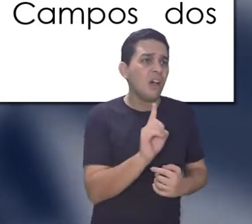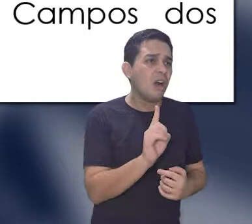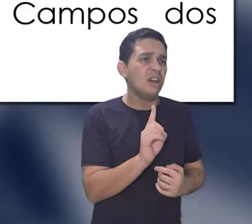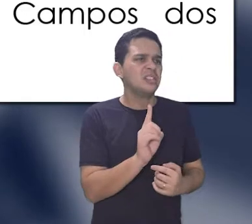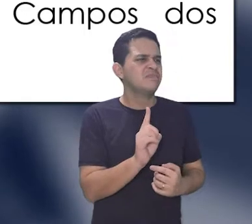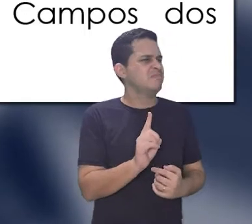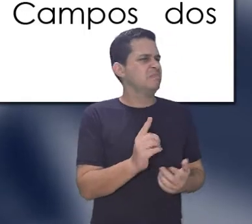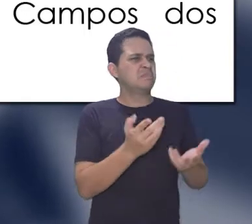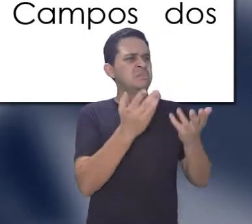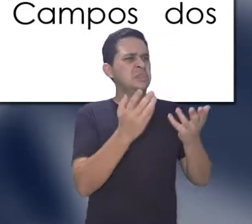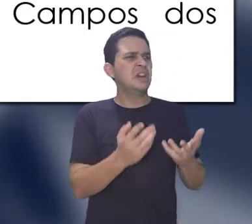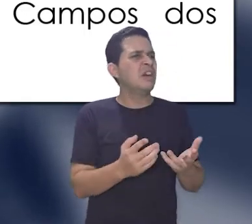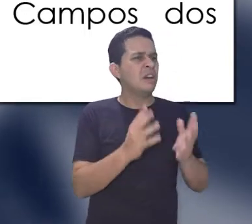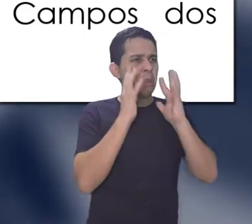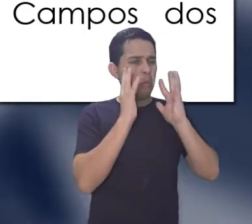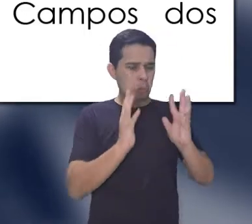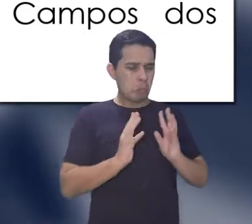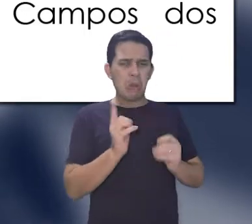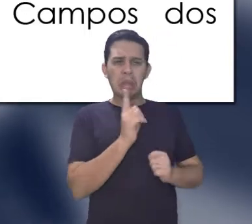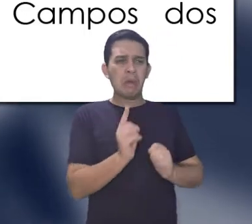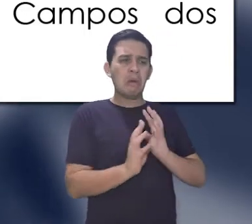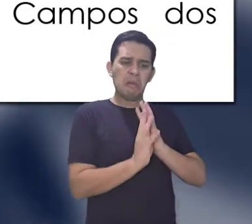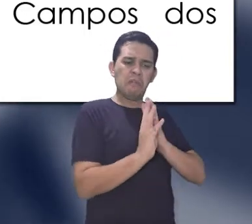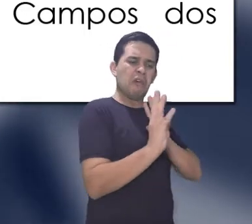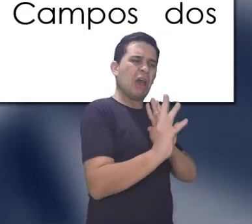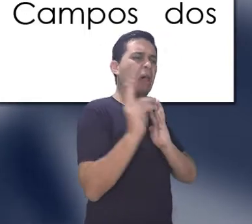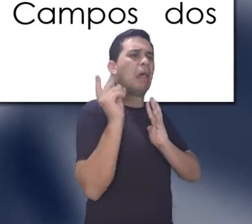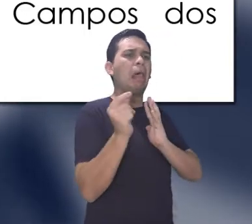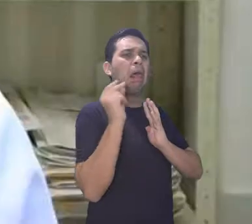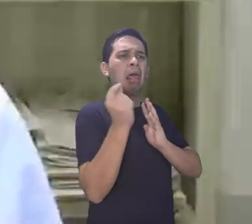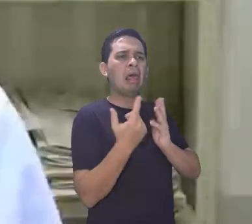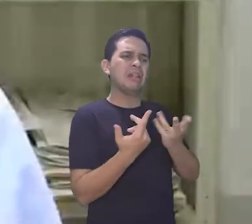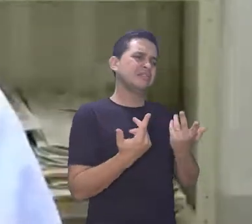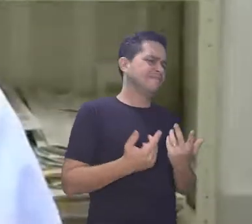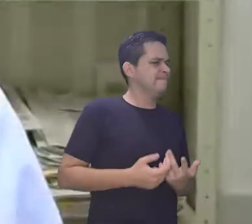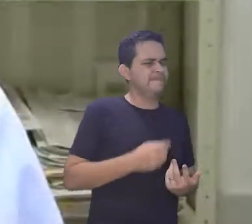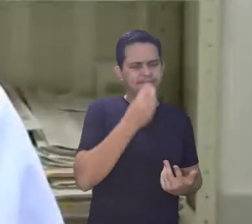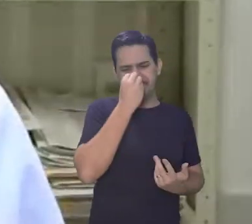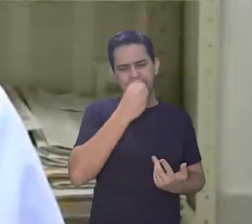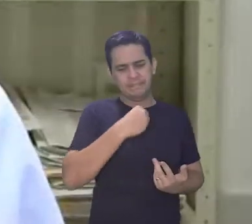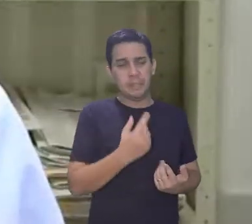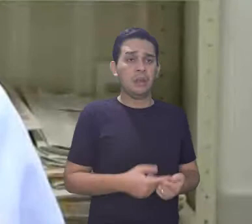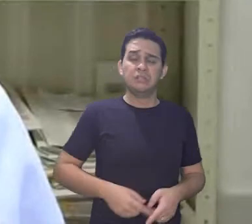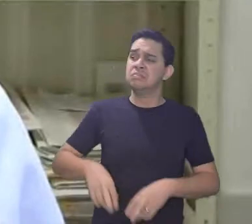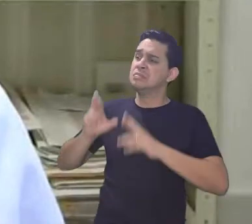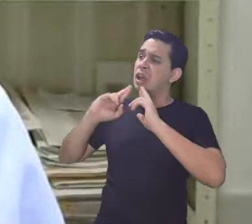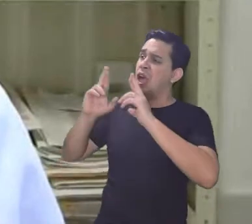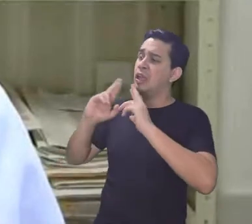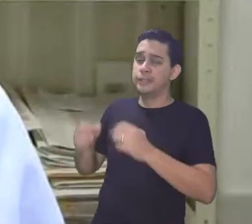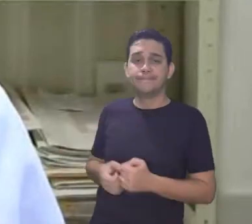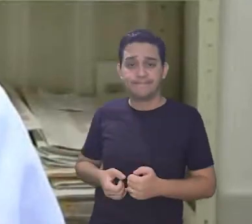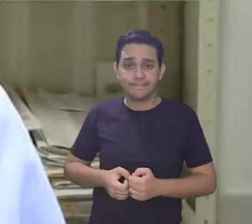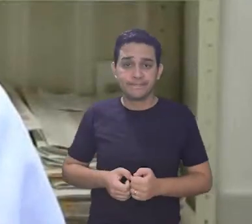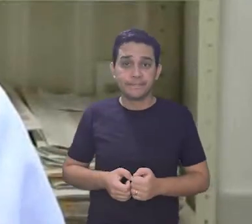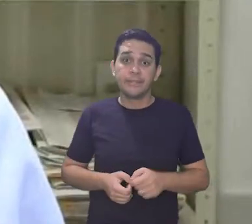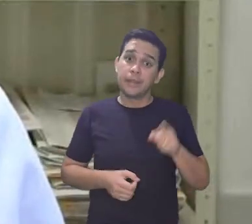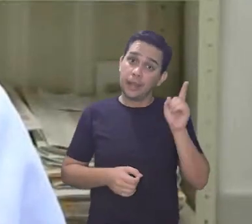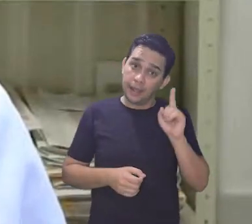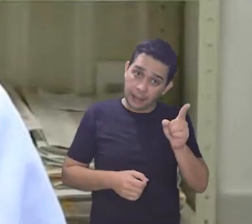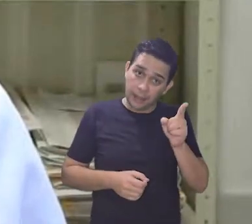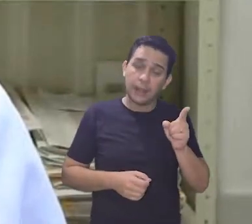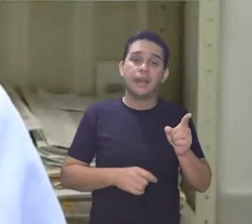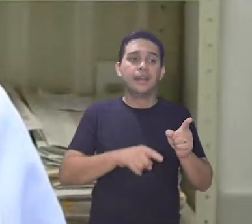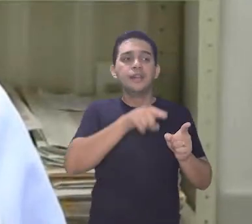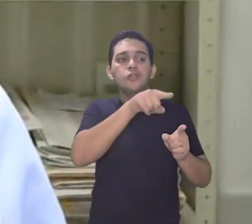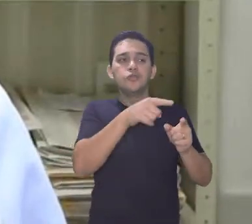o seu direito ao atendimento prioritário não foi atendido. A Fundação Leão 13 ela é uma entidade que presta